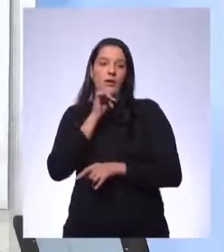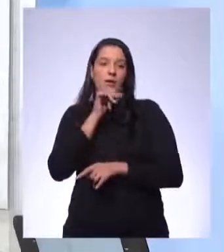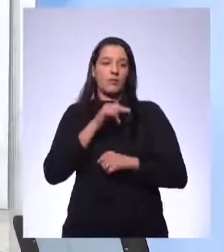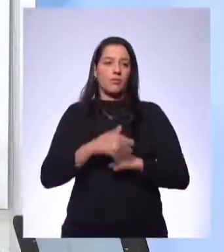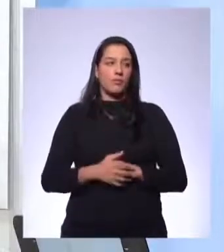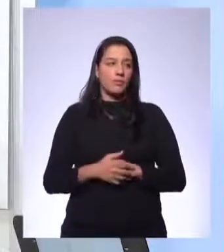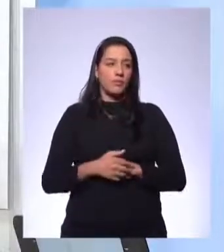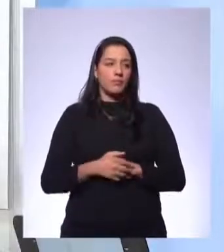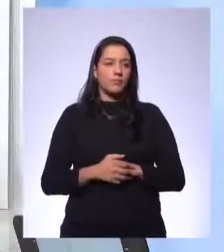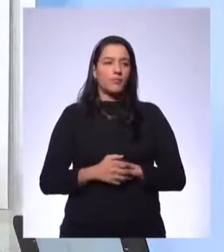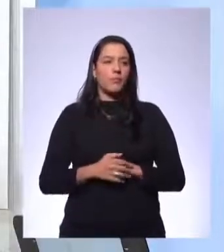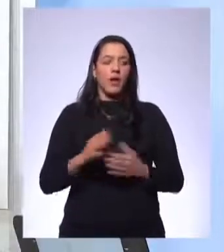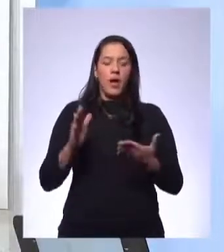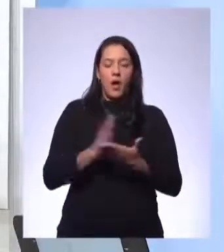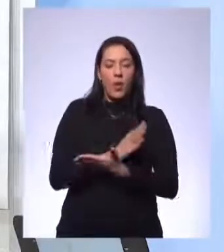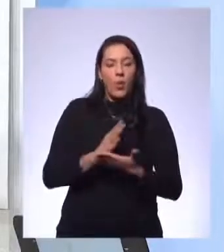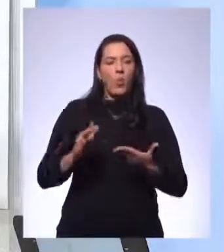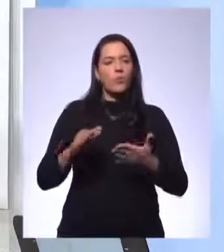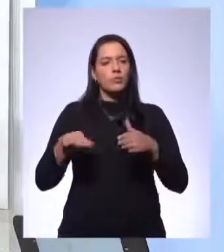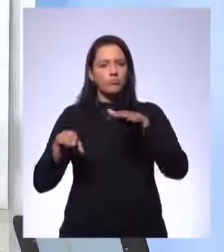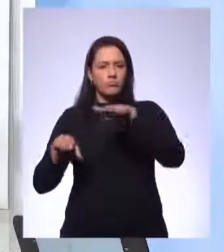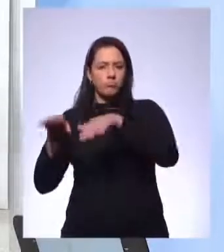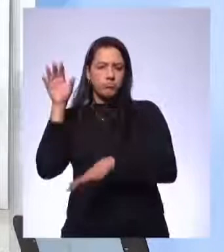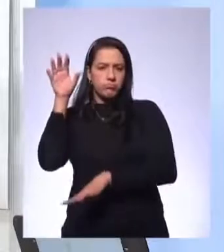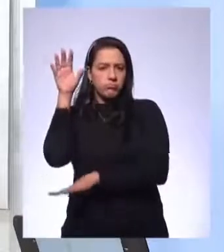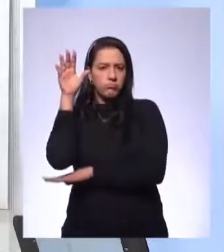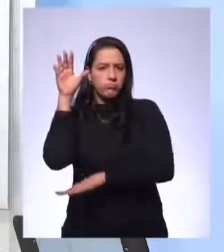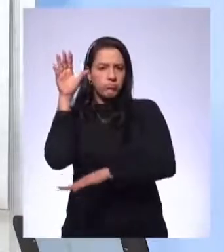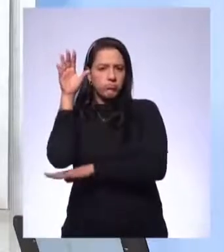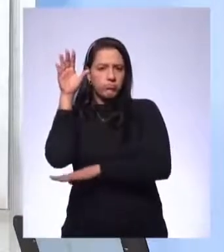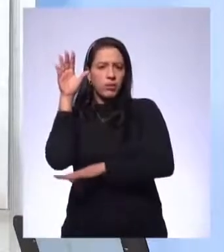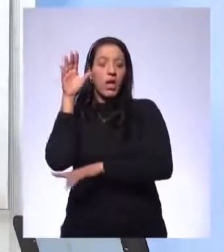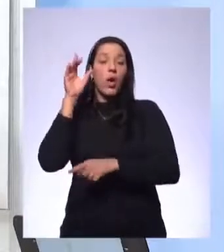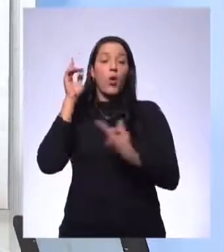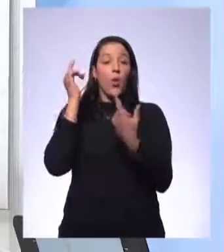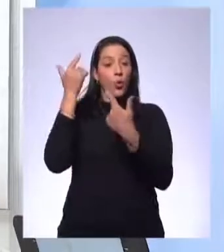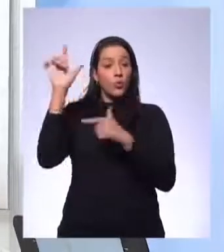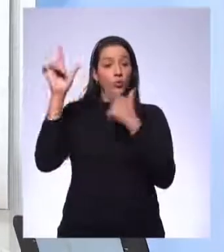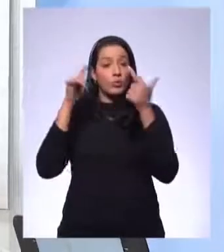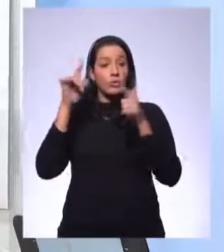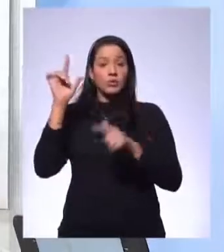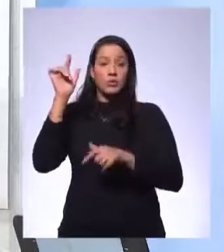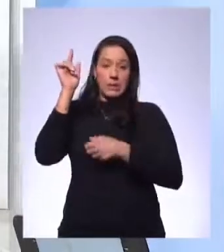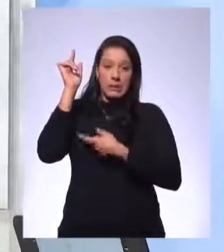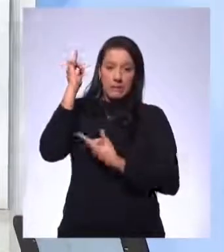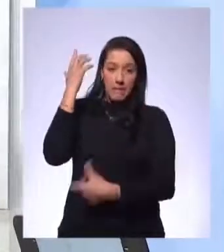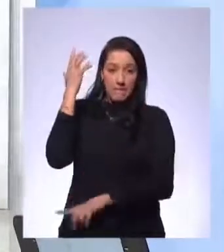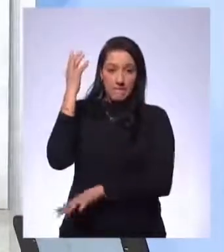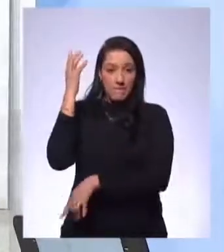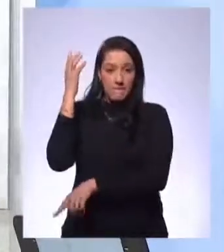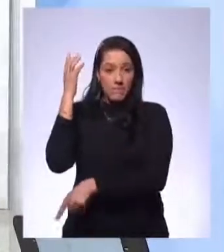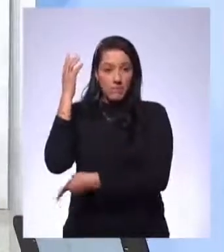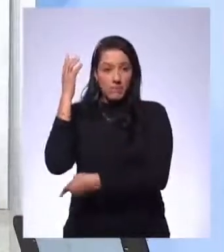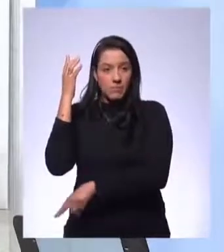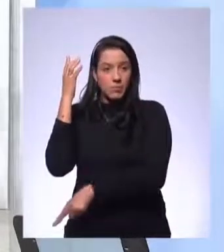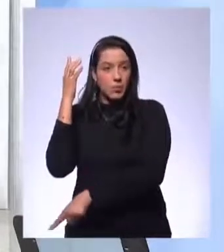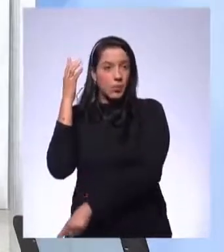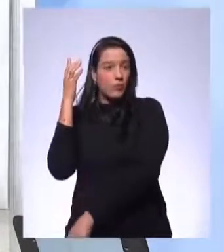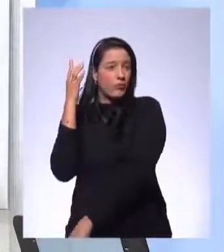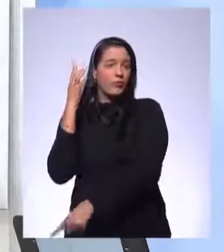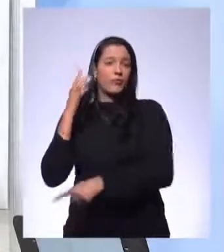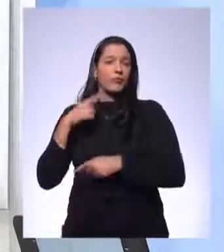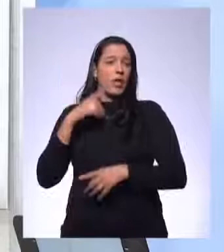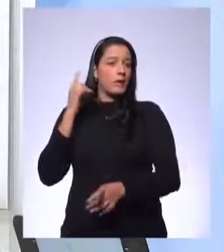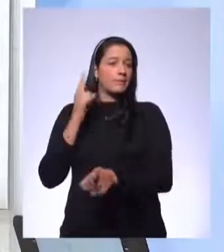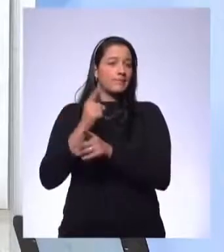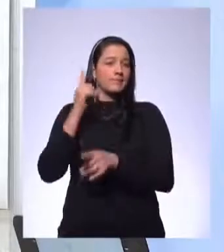mais profunda, e algumas regiões raras aqui no Brasil quase que não tem. Quase todo lugar que você furar, a uma certa profundidade, você